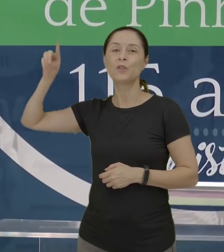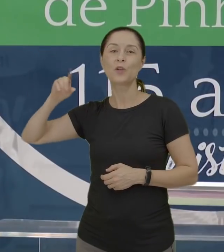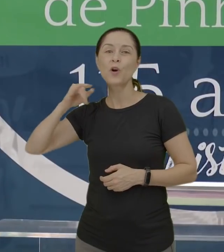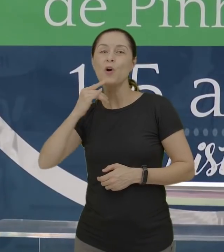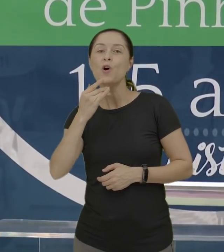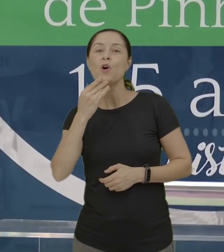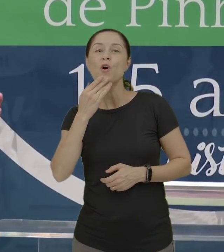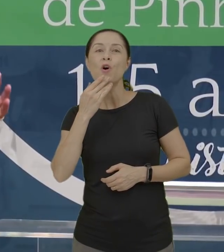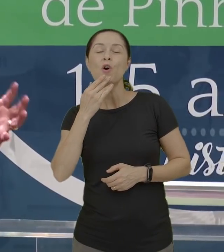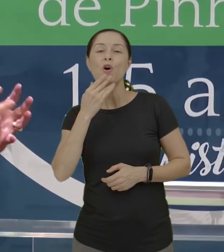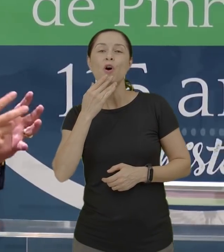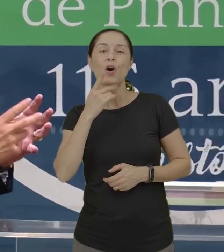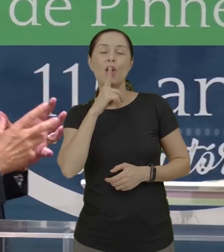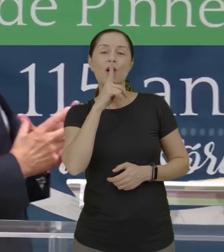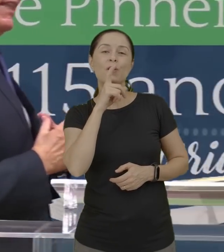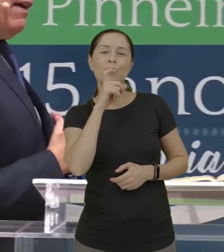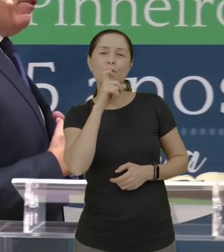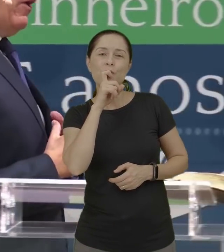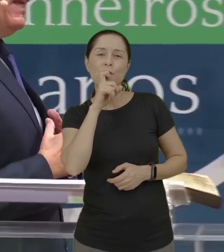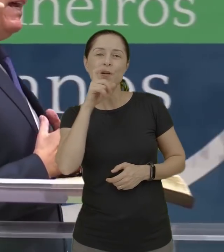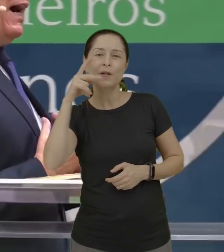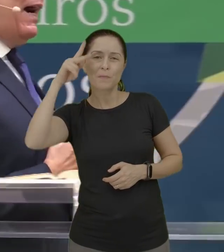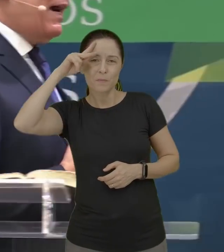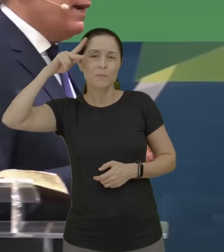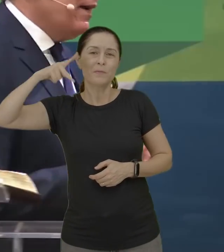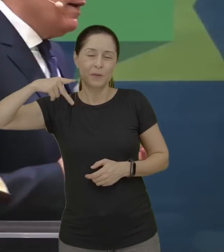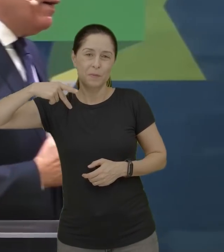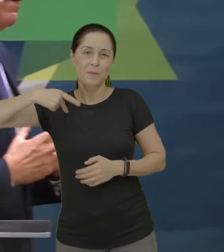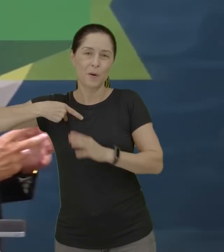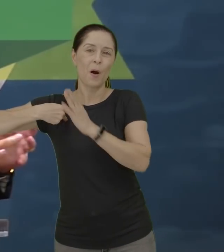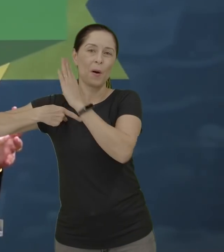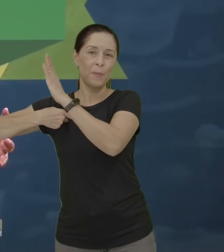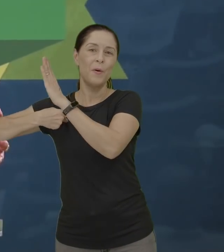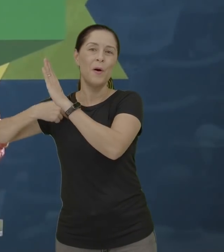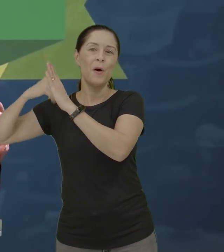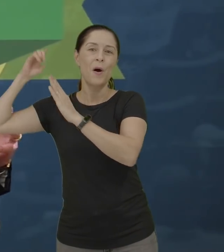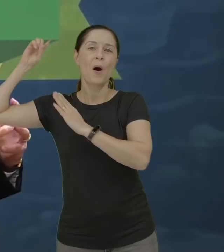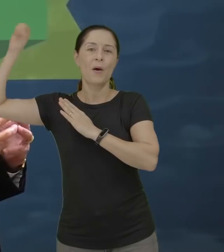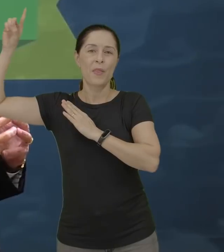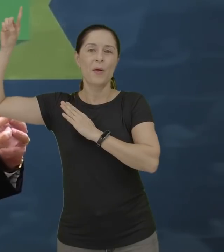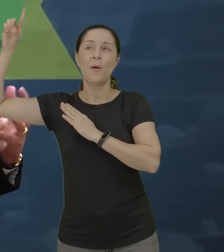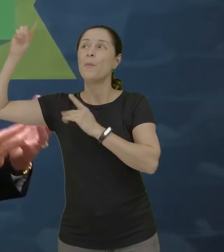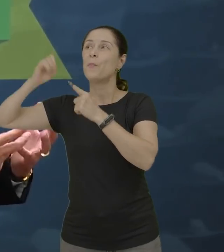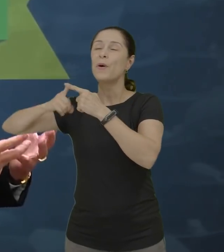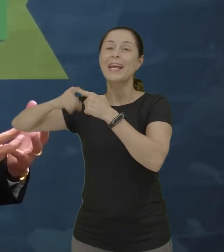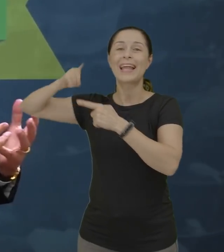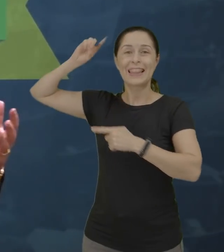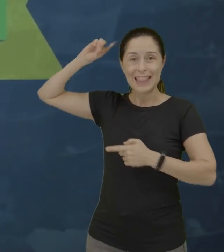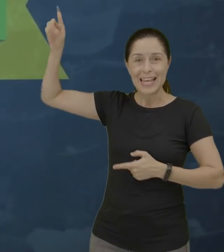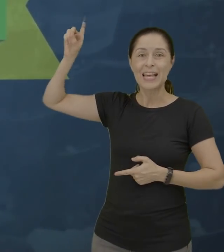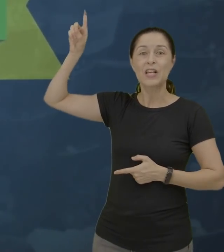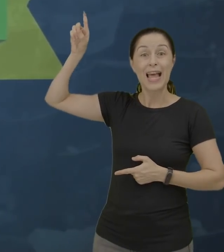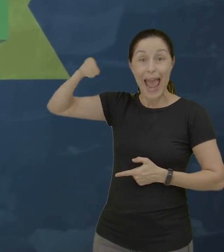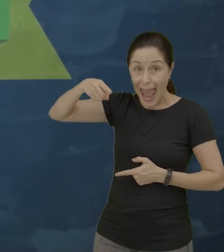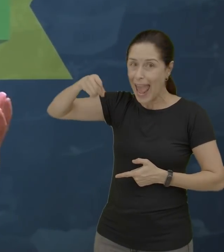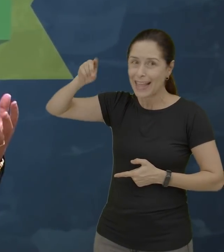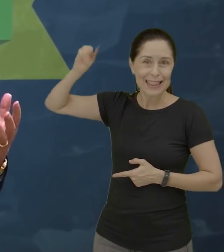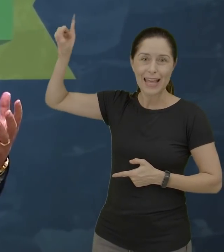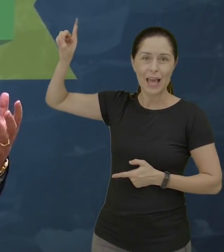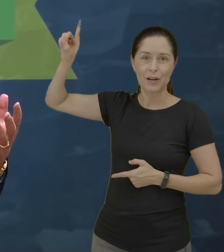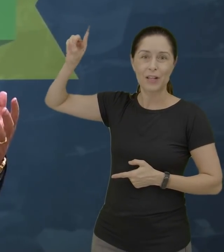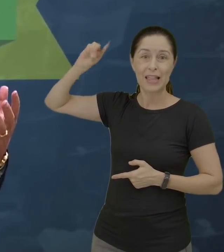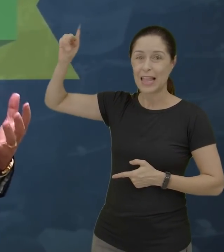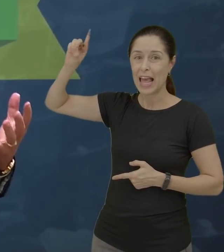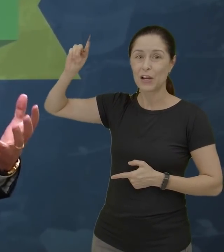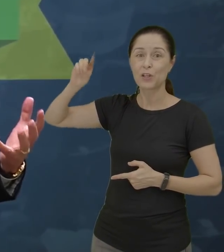O que a Bíblia destaca aqui, que você deve olhar para os heróis da fé, você deve olhar